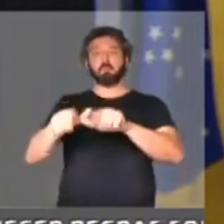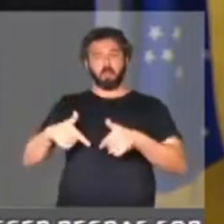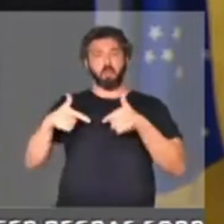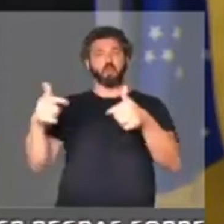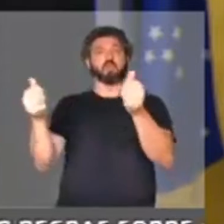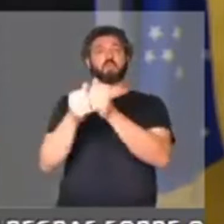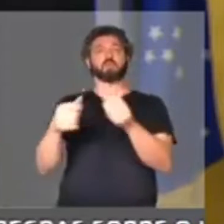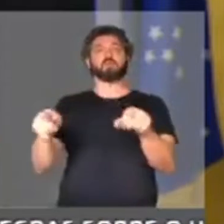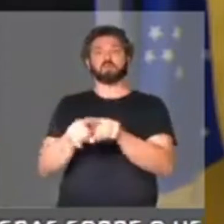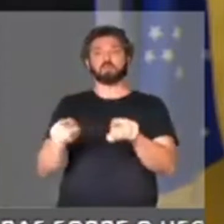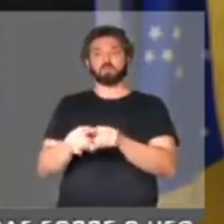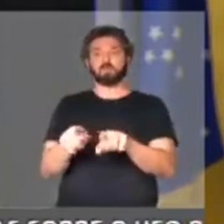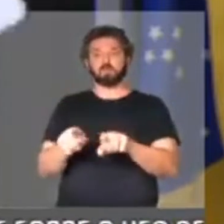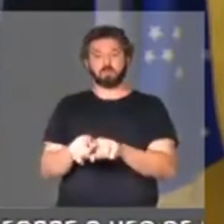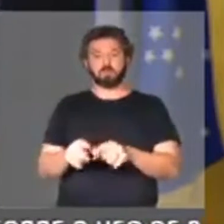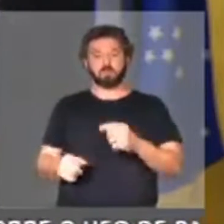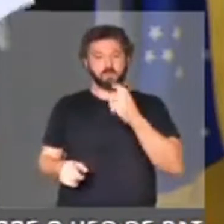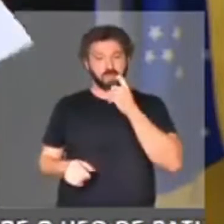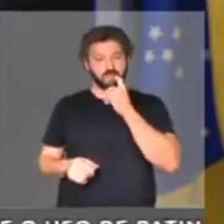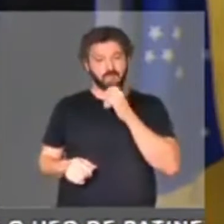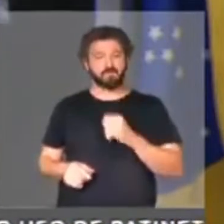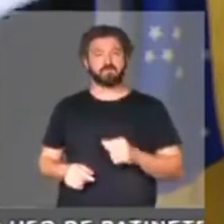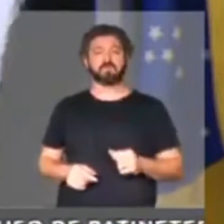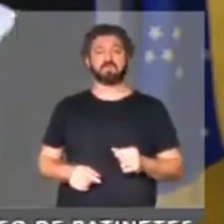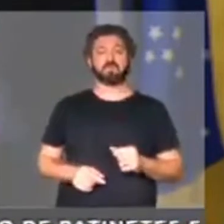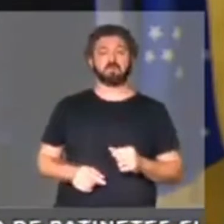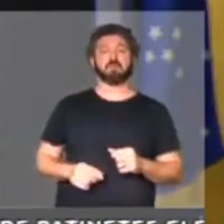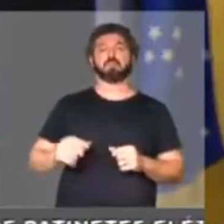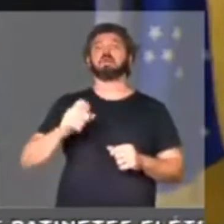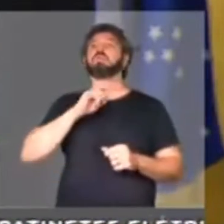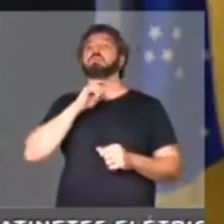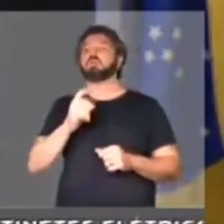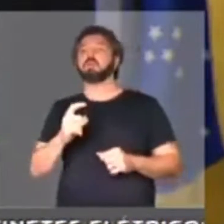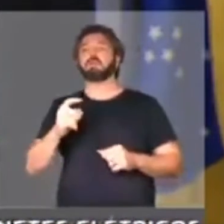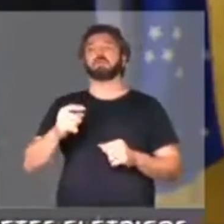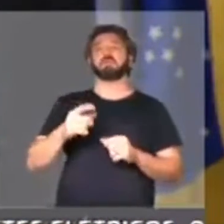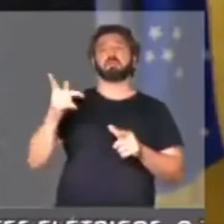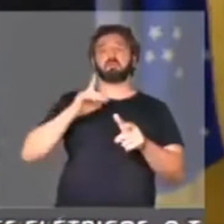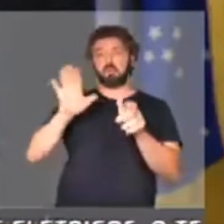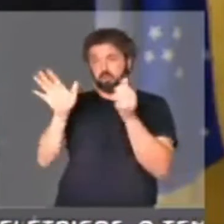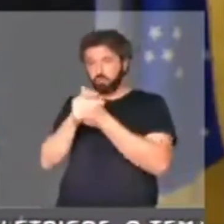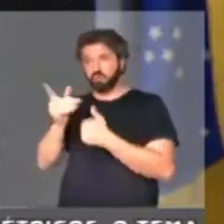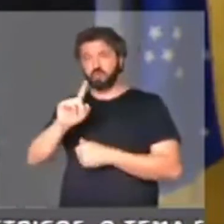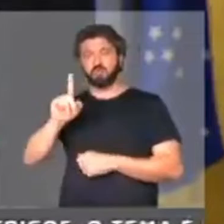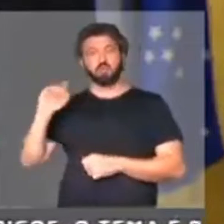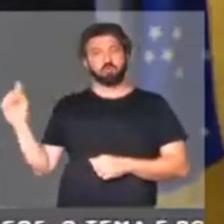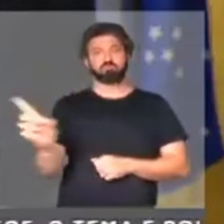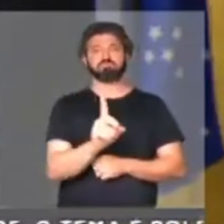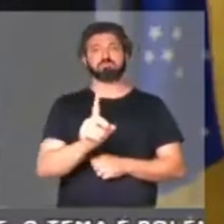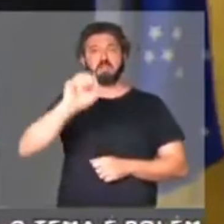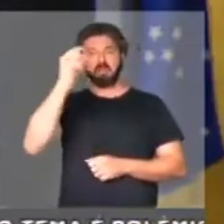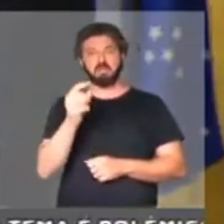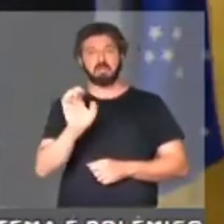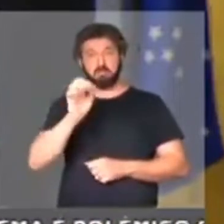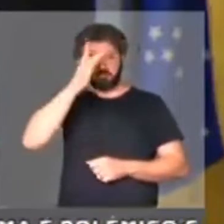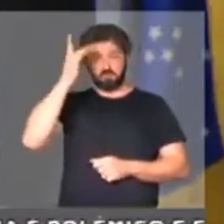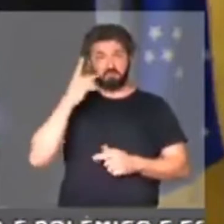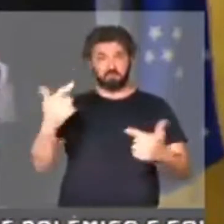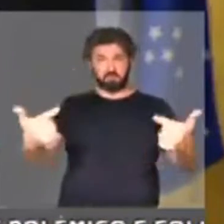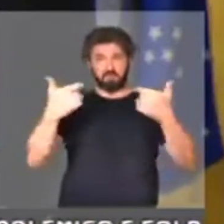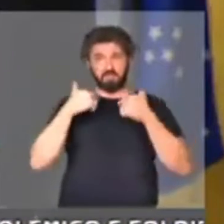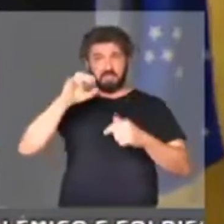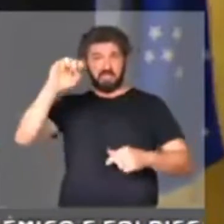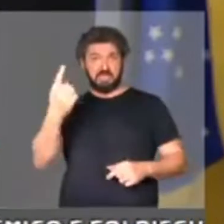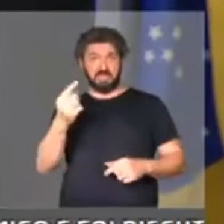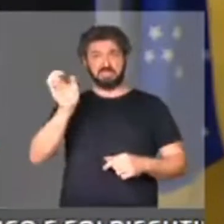luta. Conheceu mulher, quem conhece mulher não fica mais na clandestinidade. Então por aí dizem que eu sou